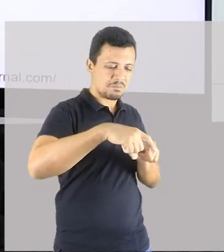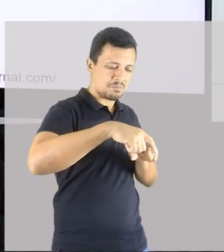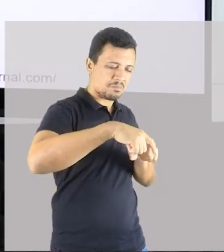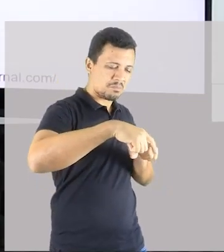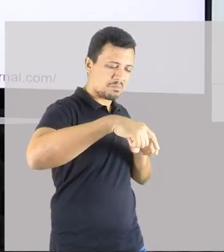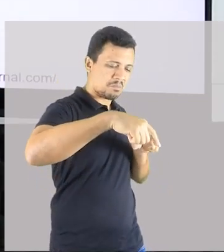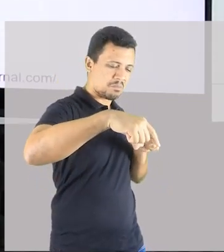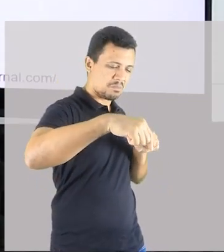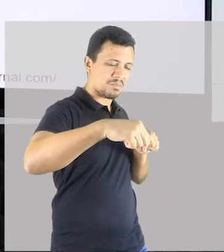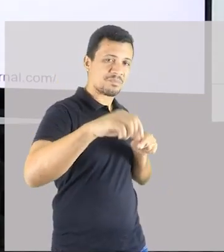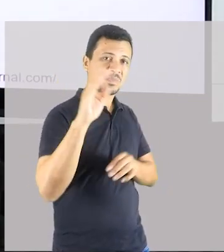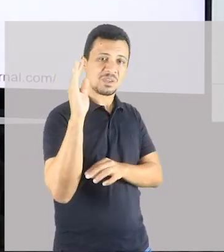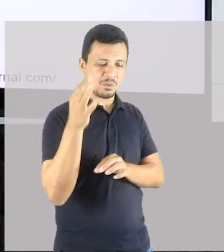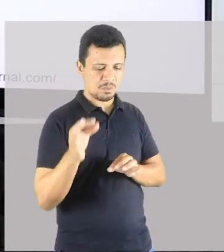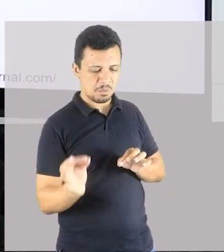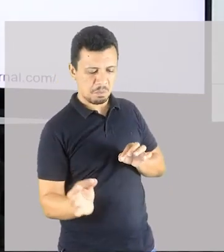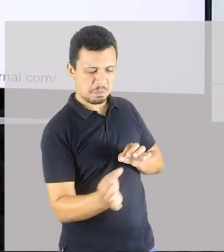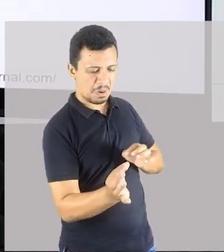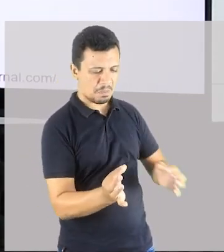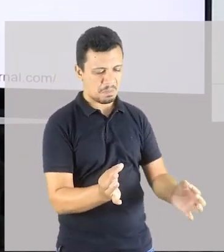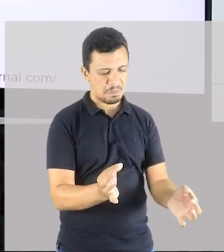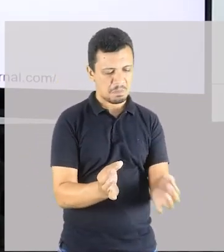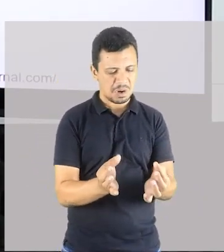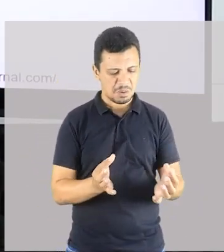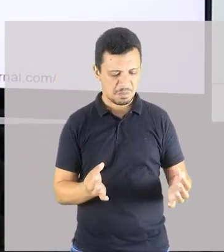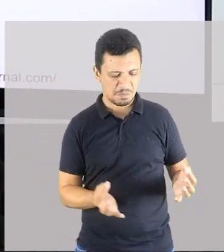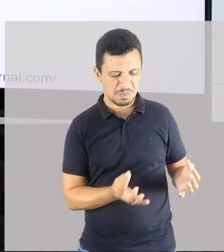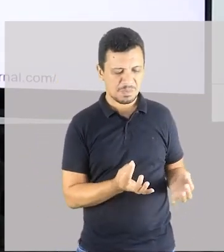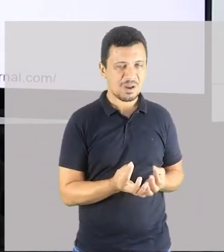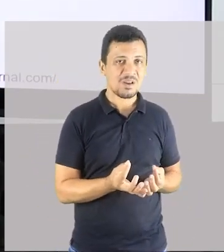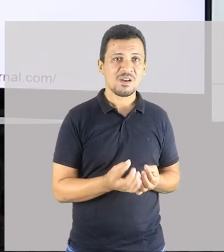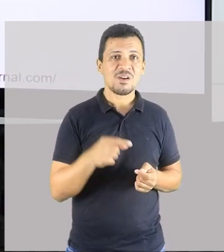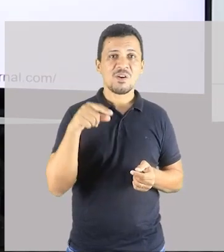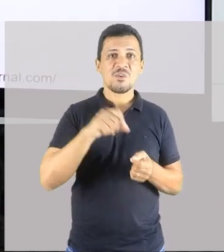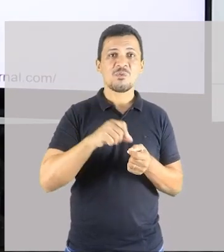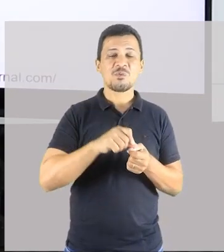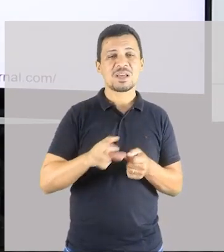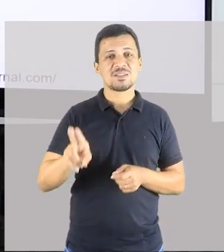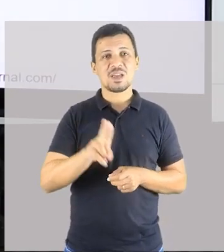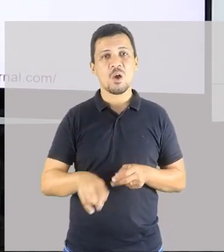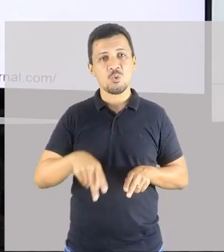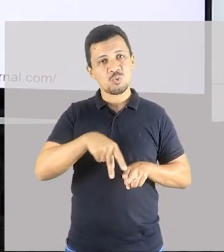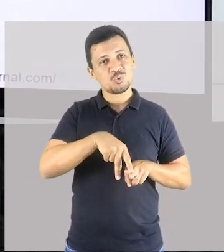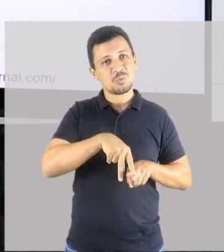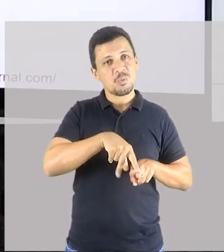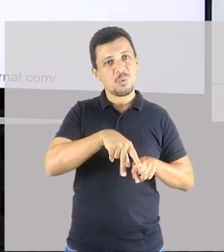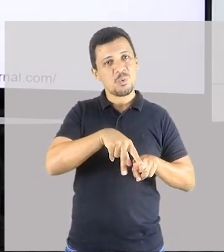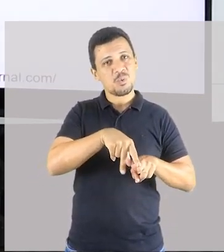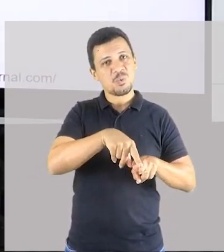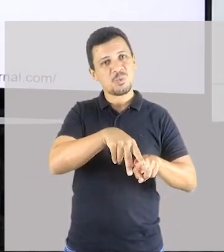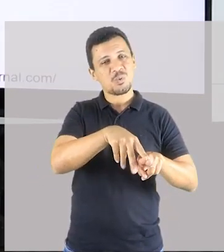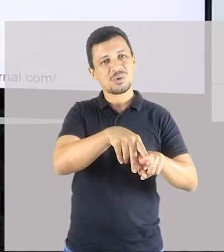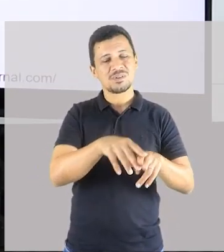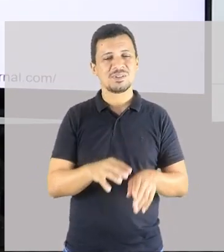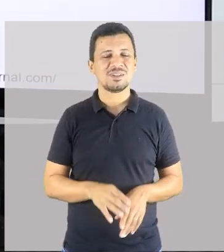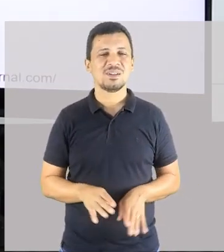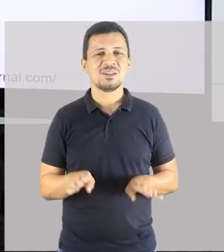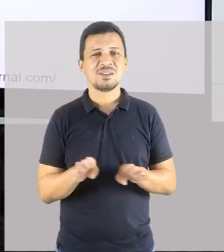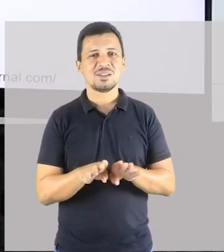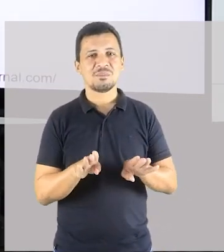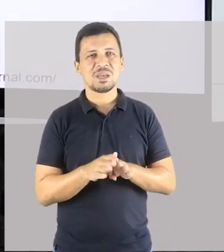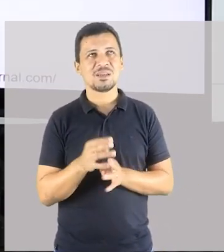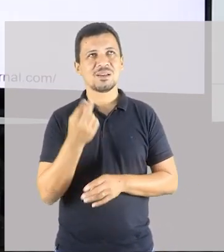numa madeira e faziam, né, o manuseio desse objeto. E a outra eram de